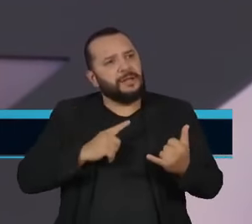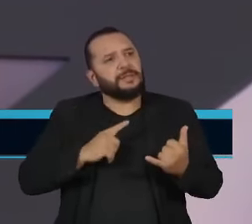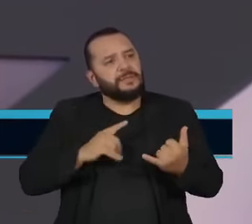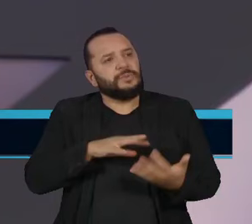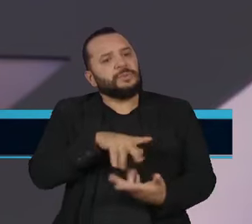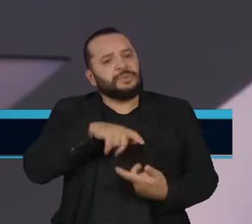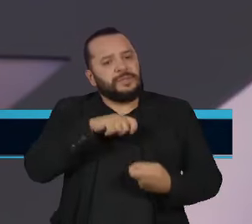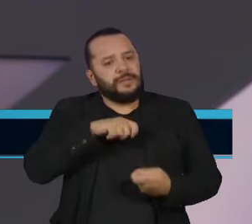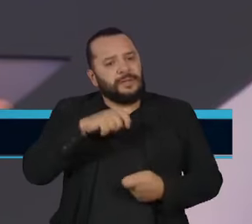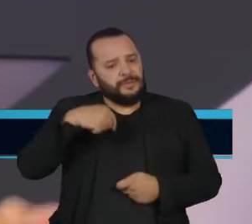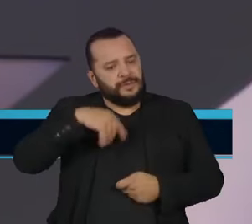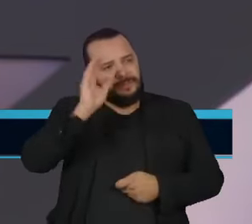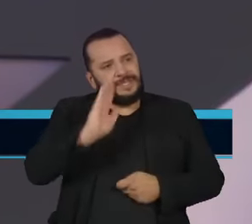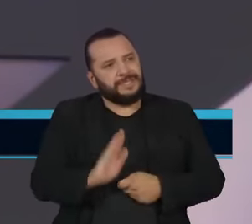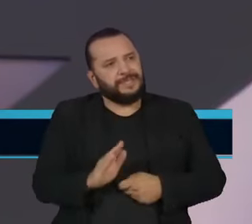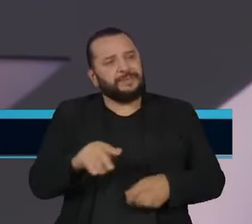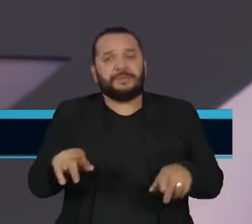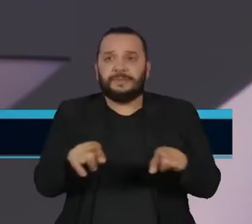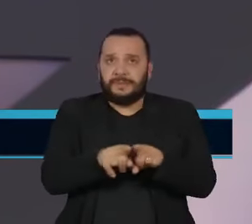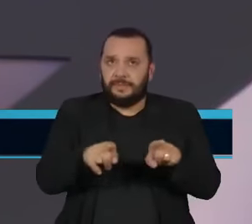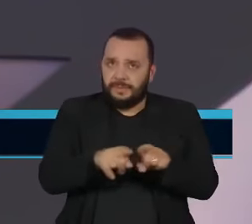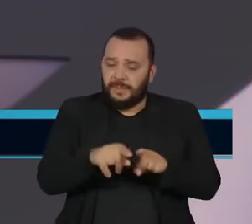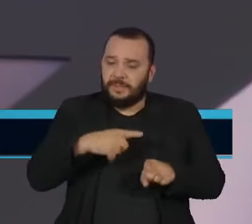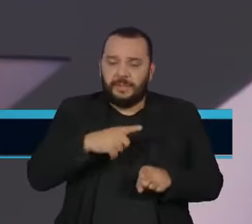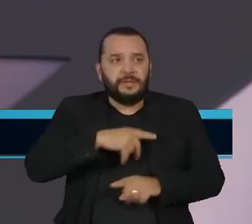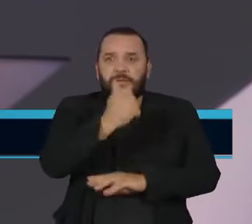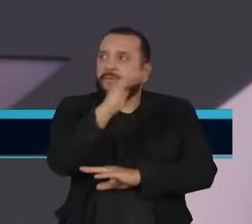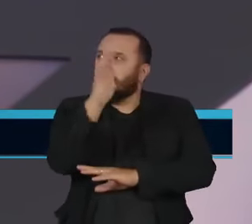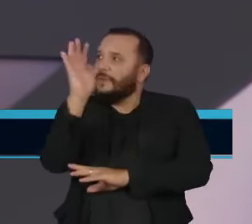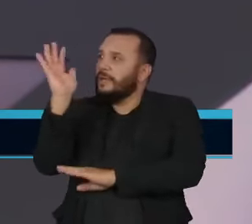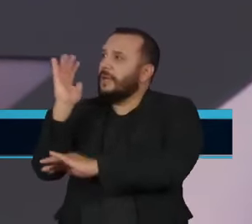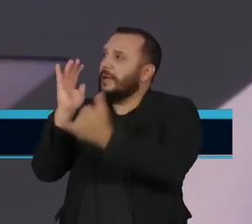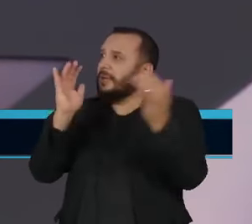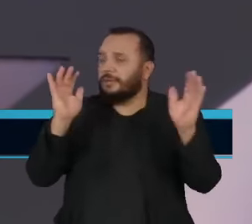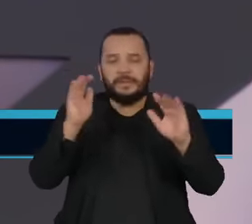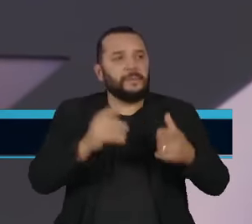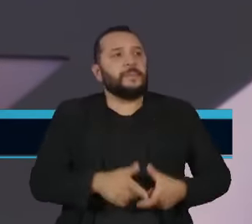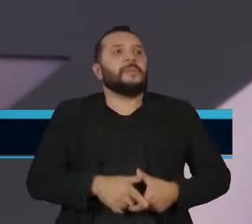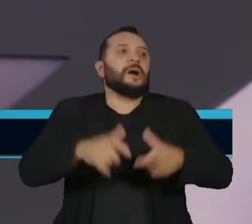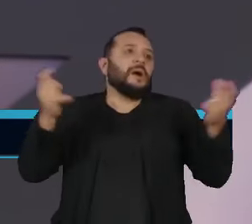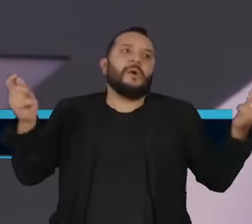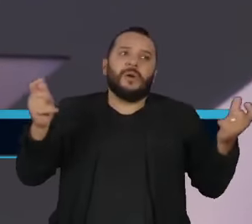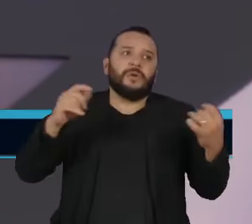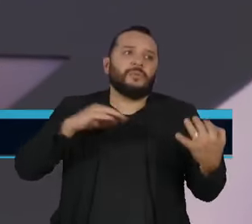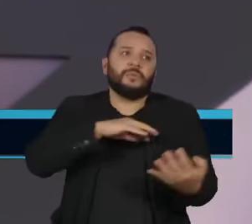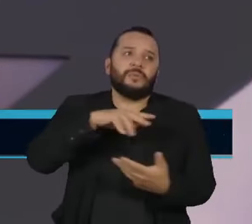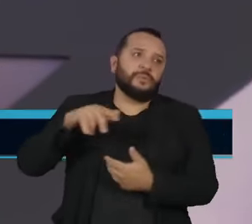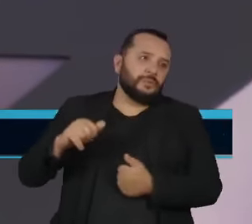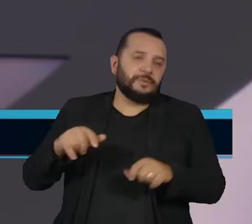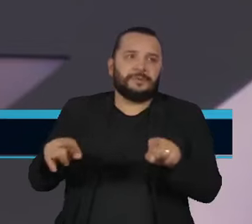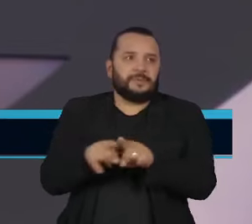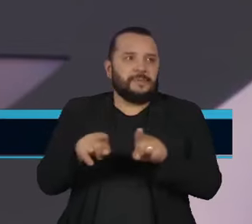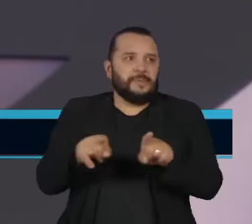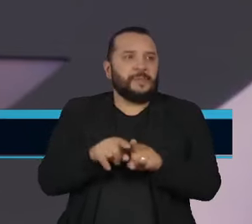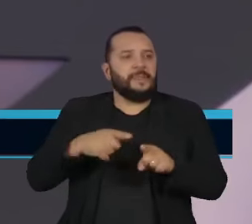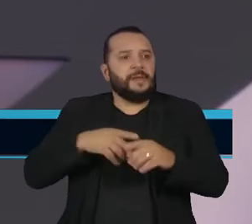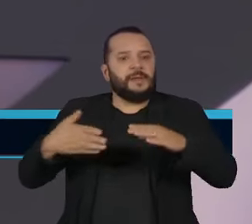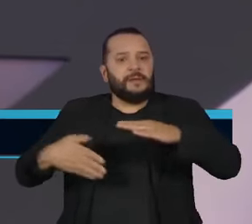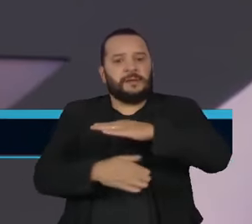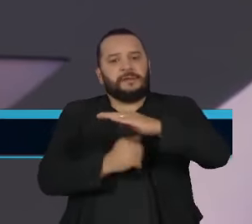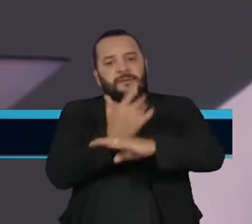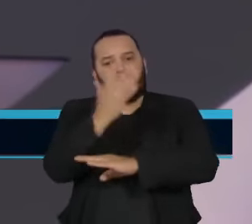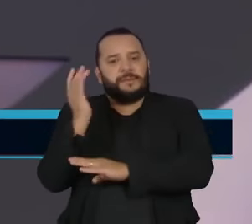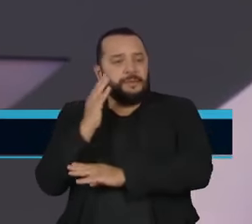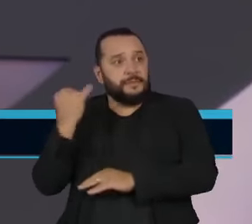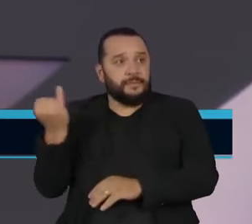porque a gente está em cima da maior floresta tropical do mundo e outros ecossistemas igualmente importantes, o Brasil, se